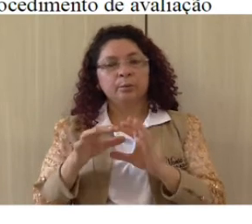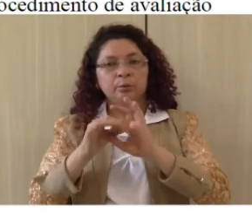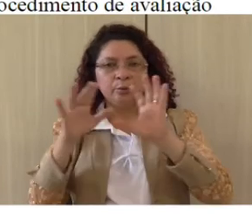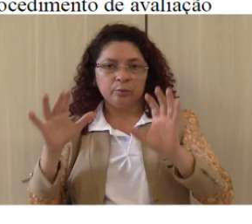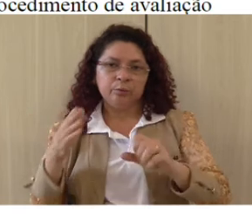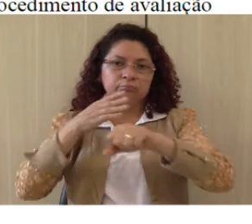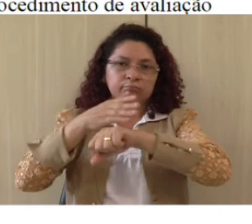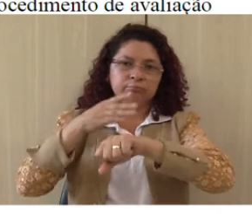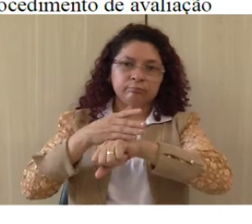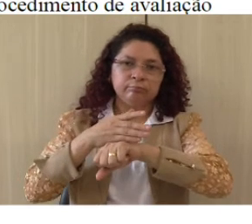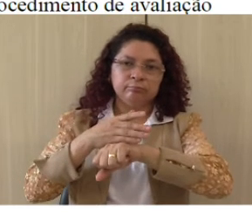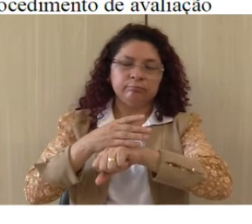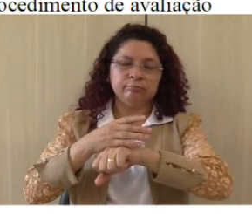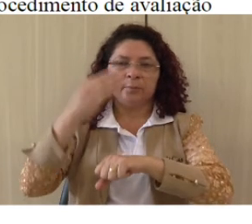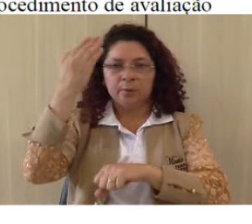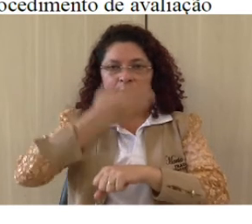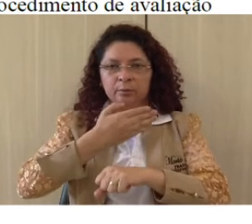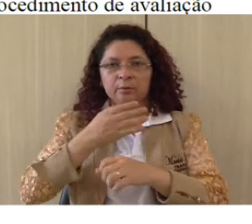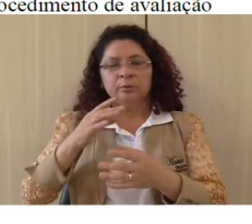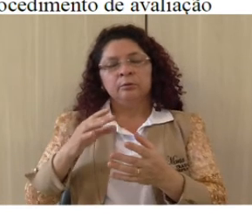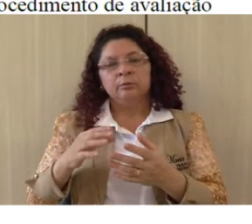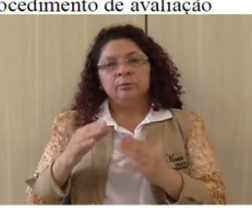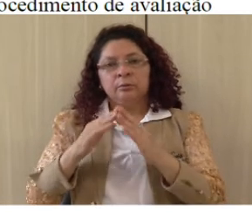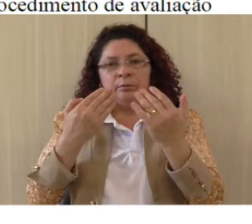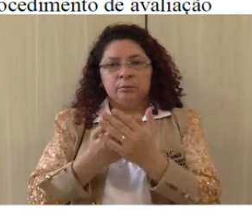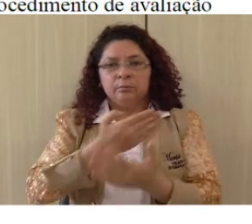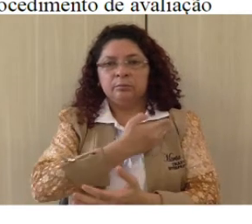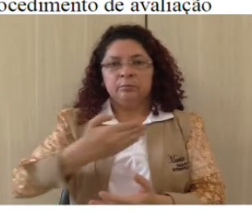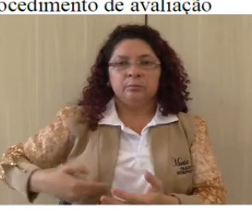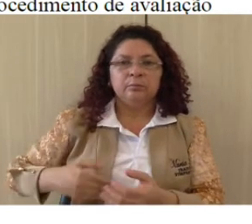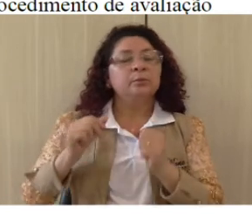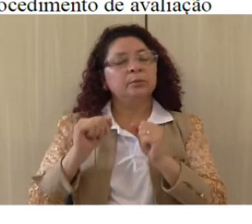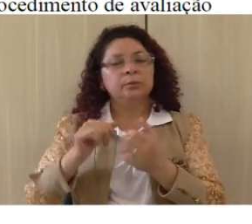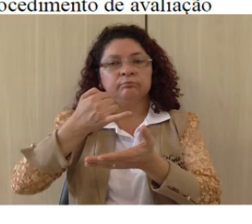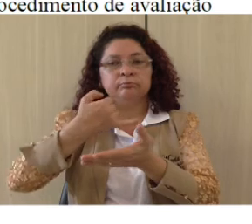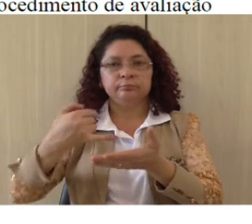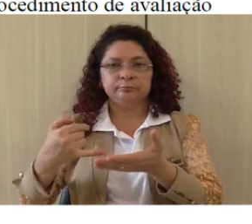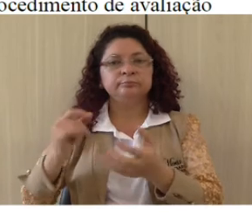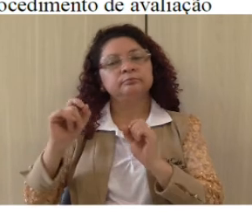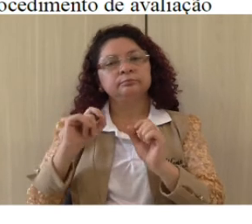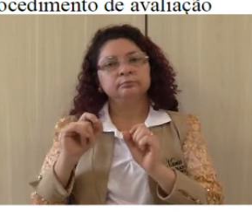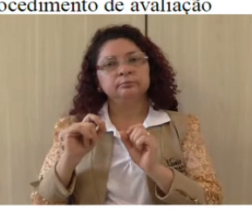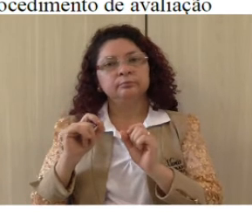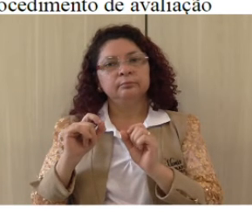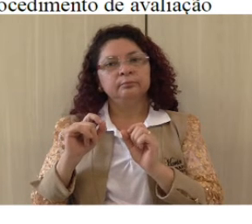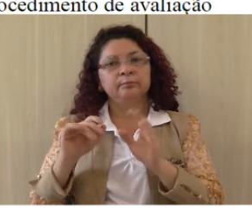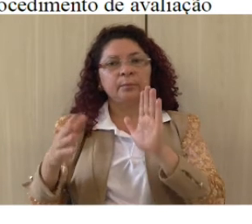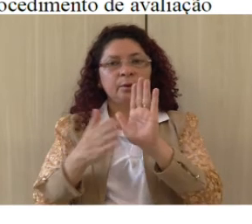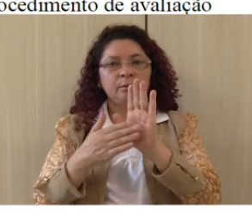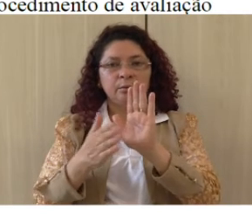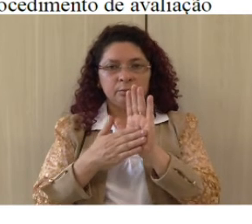destinadas ao sistema de cotas para escolas públicas, o candidato deverá efetuar a sua inscrição conforme